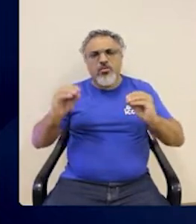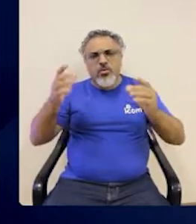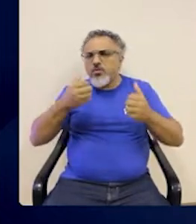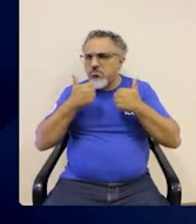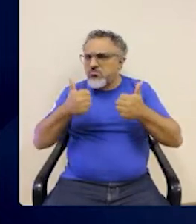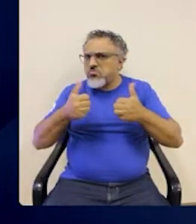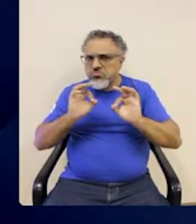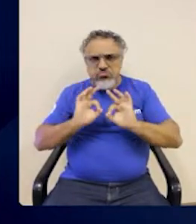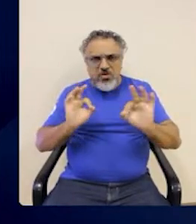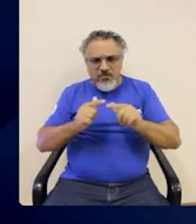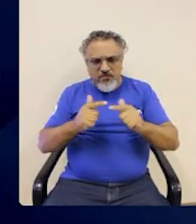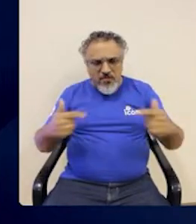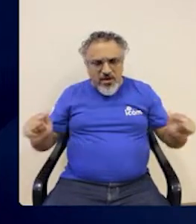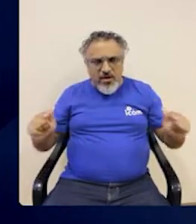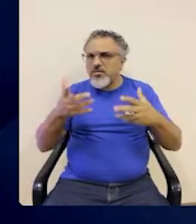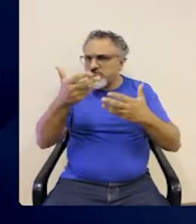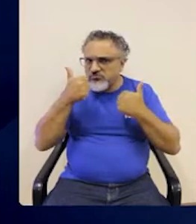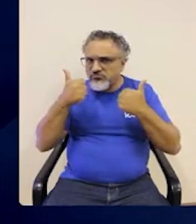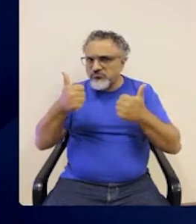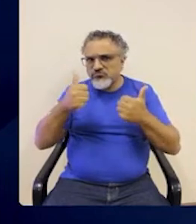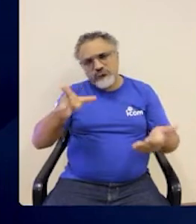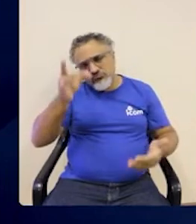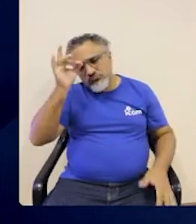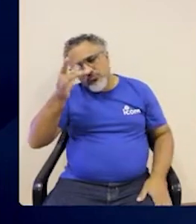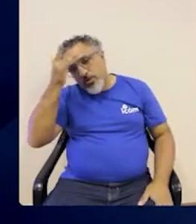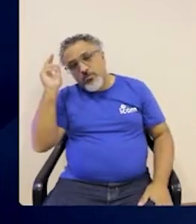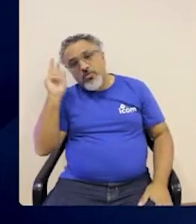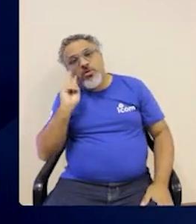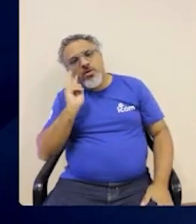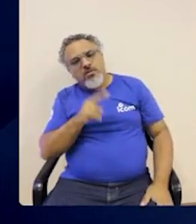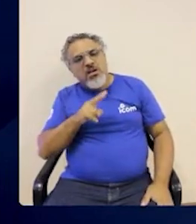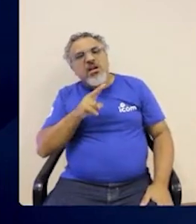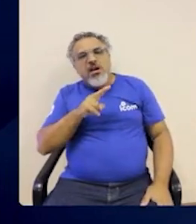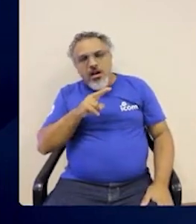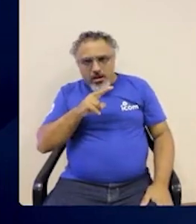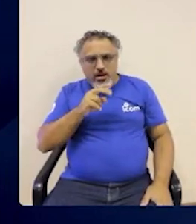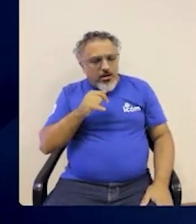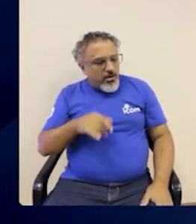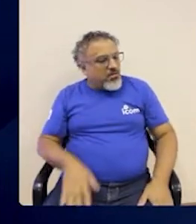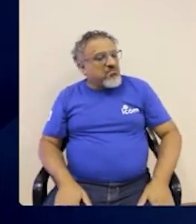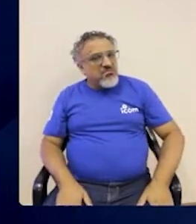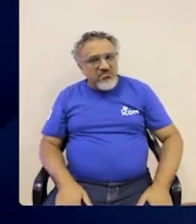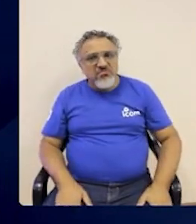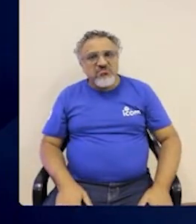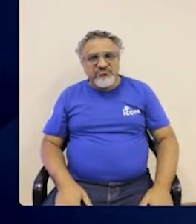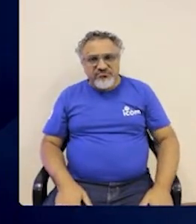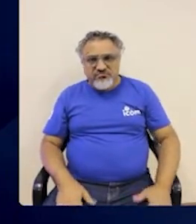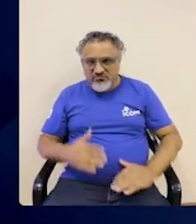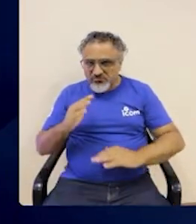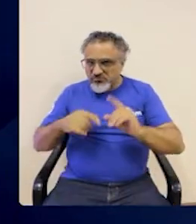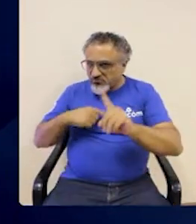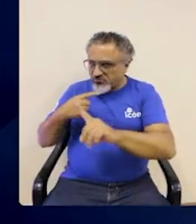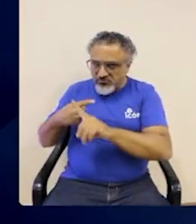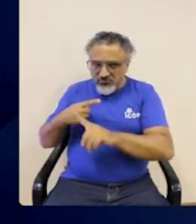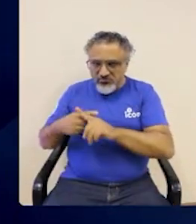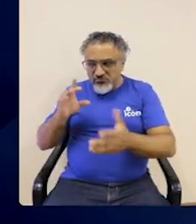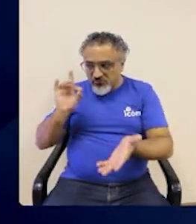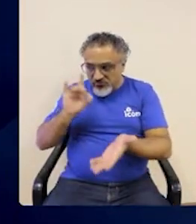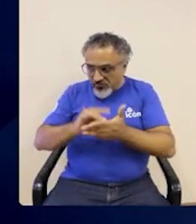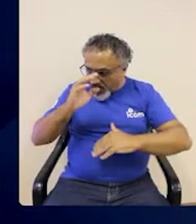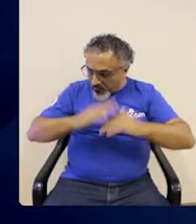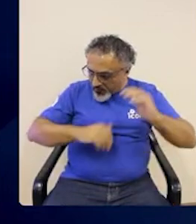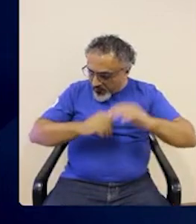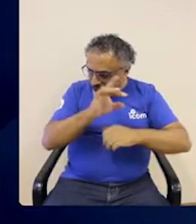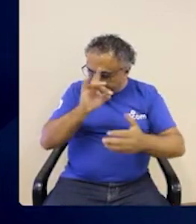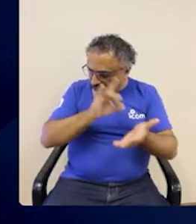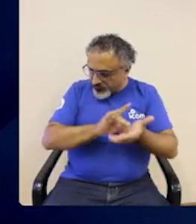ponto, trazem que os profissionais até veem de forma positiva quando você vem com valores positivos a prática baseada em evidência. Mas